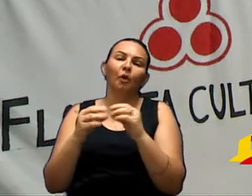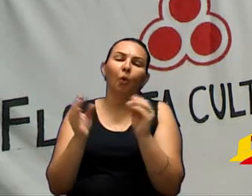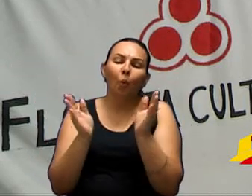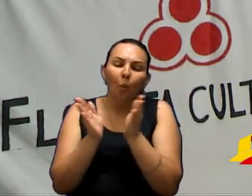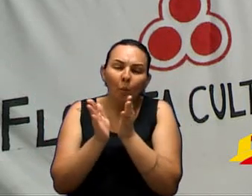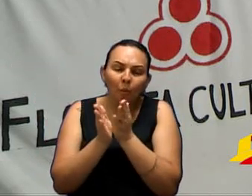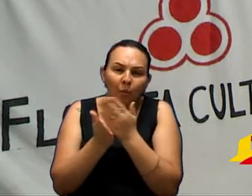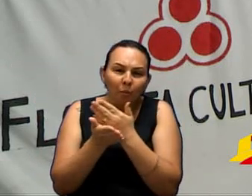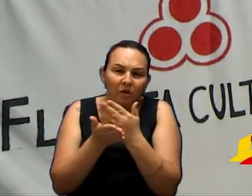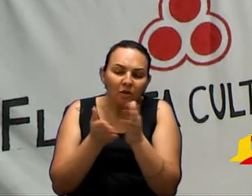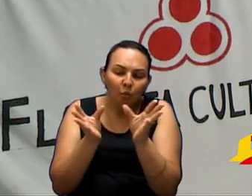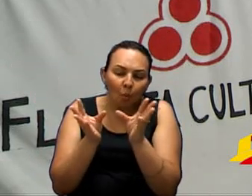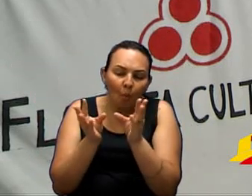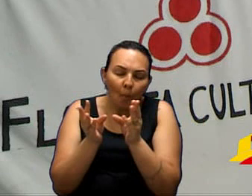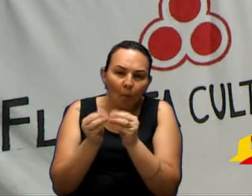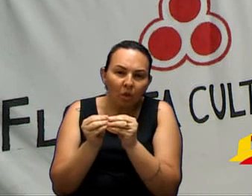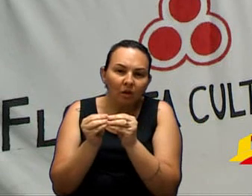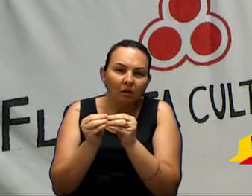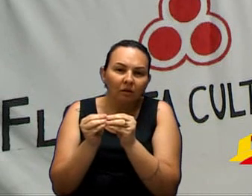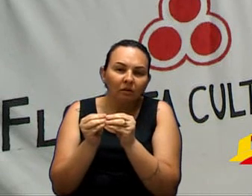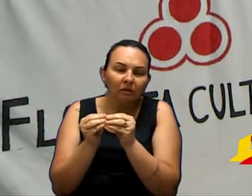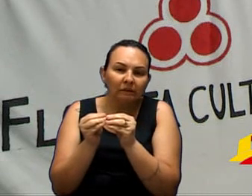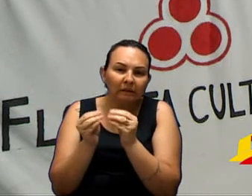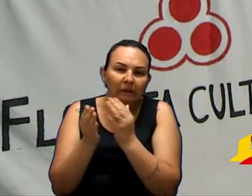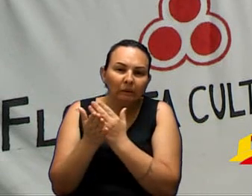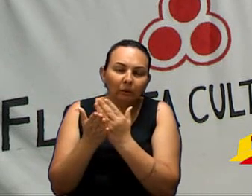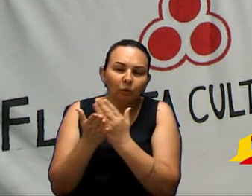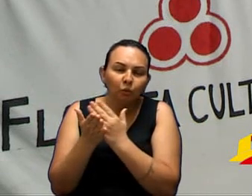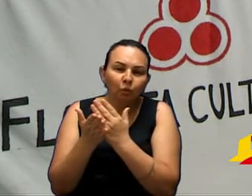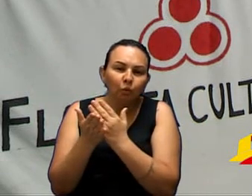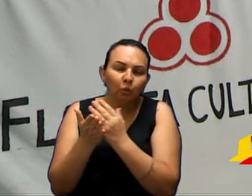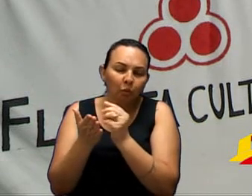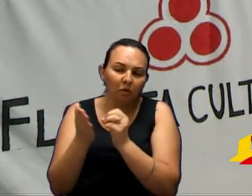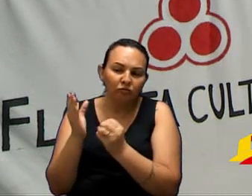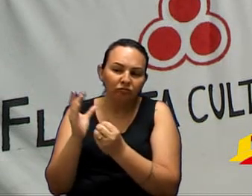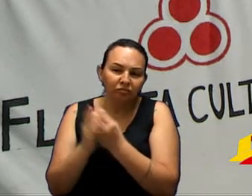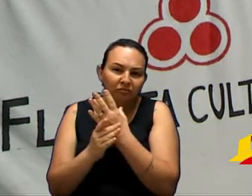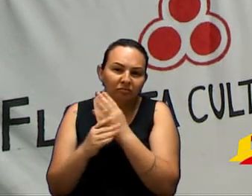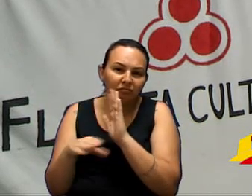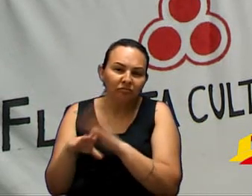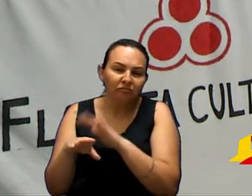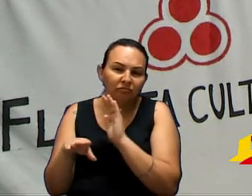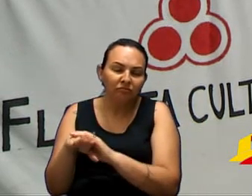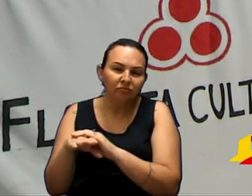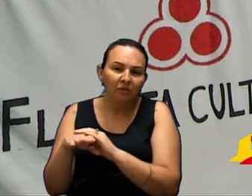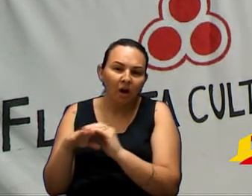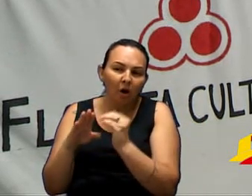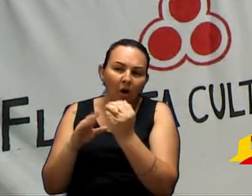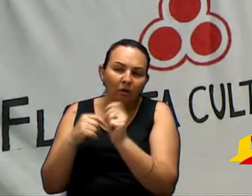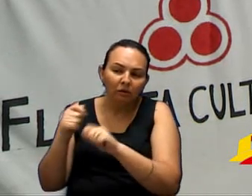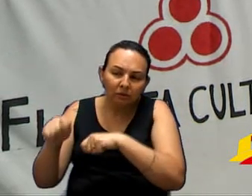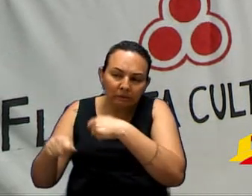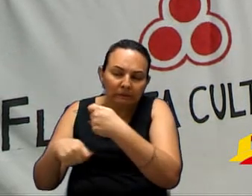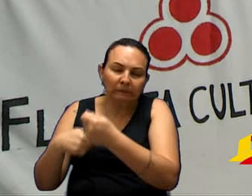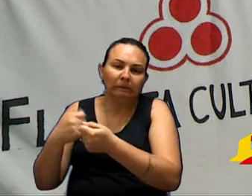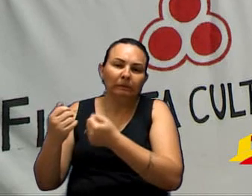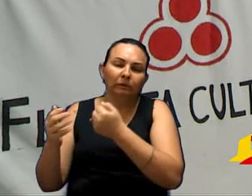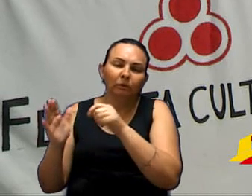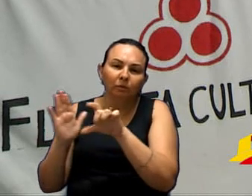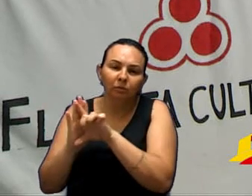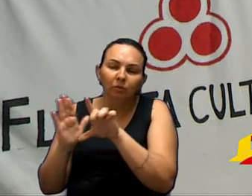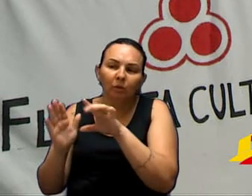mais enxuto se criar algumas ações que têm que ser encabeçadas por vocês com relação a essa legislação